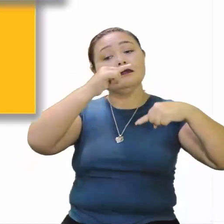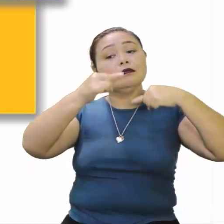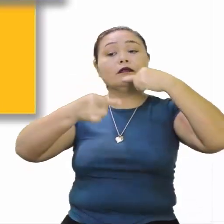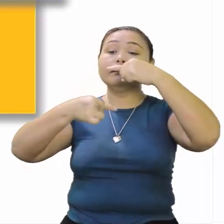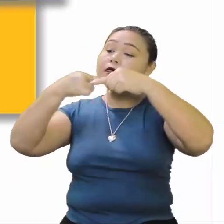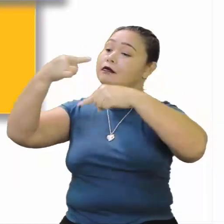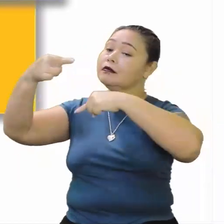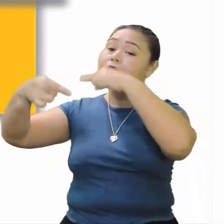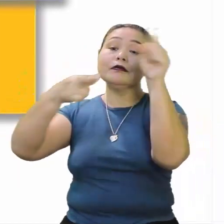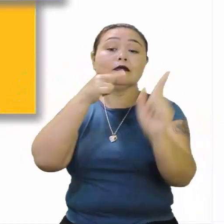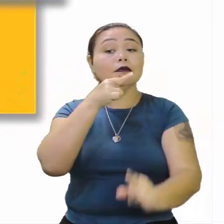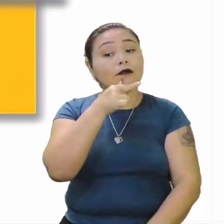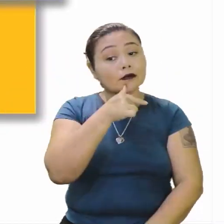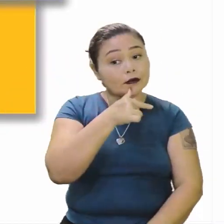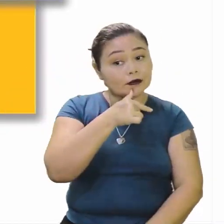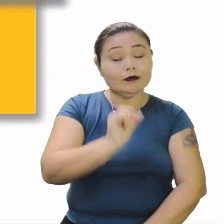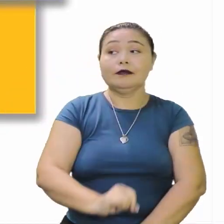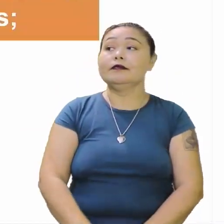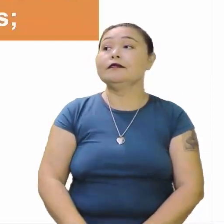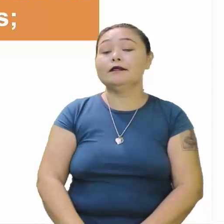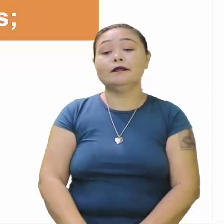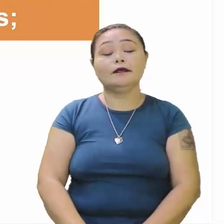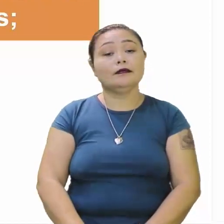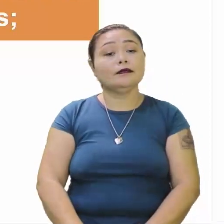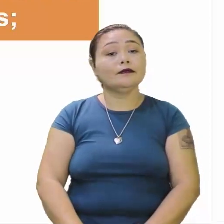ciclo da água.